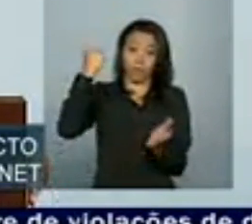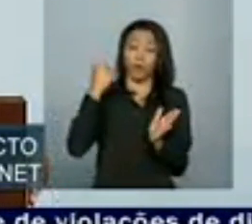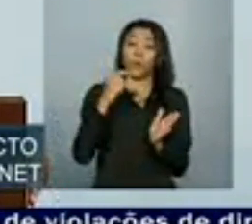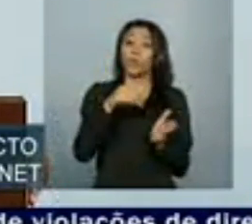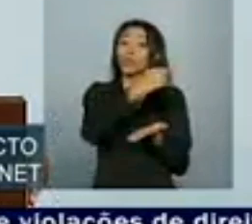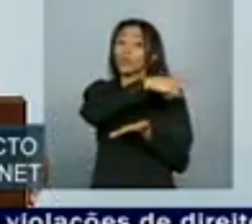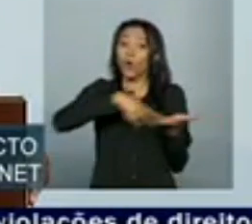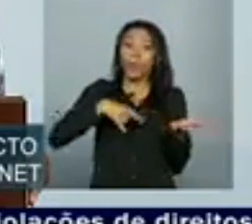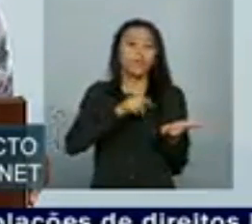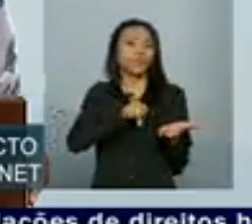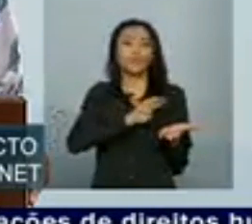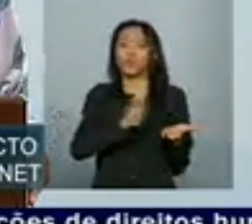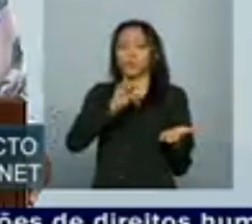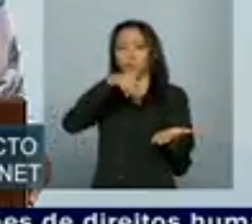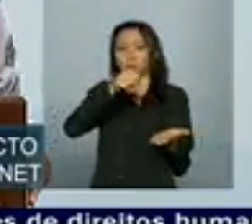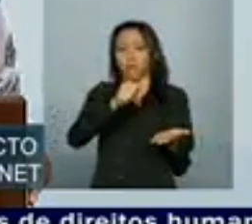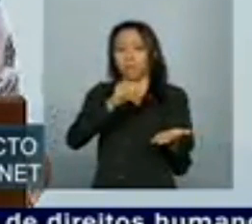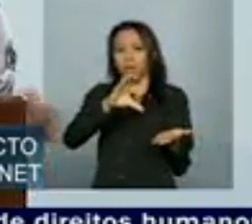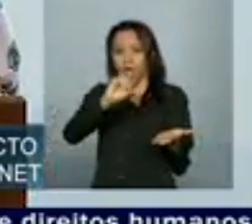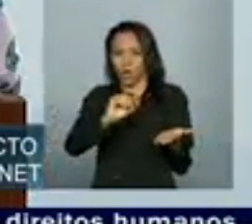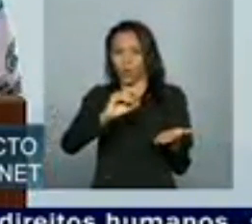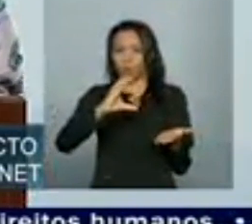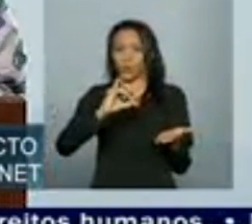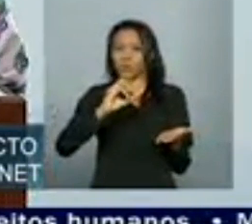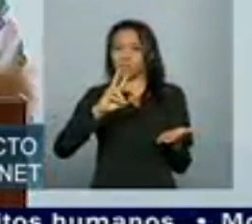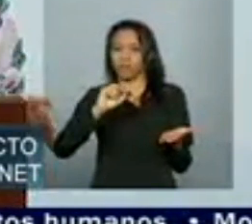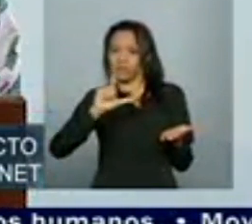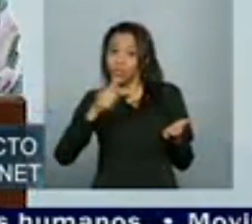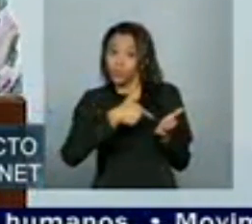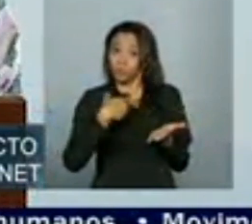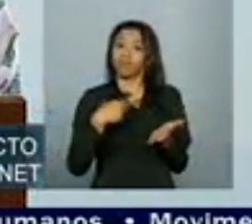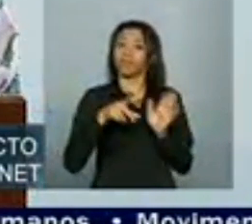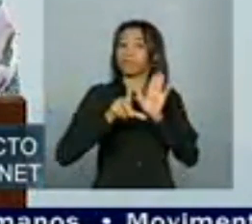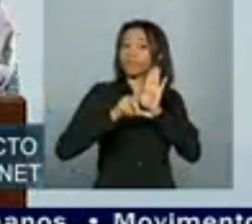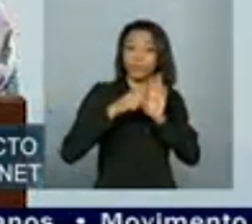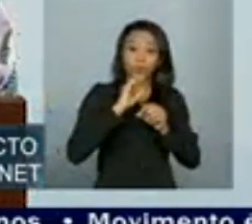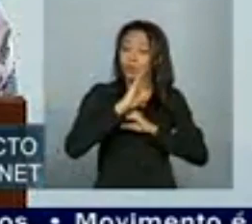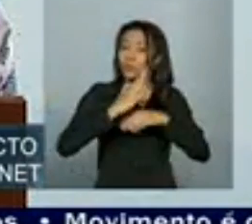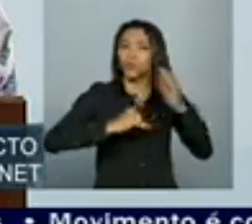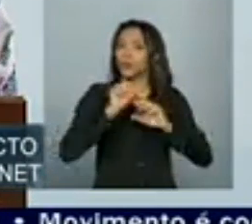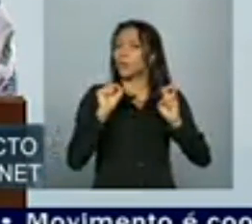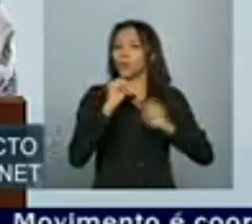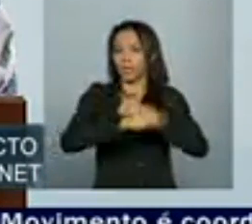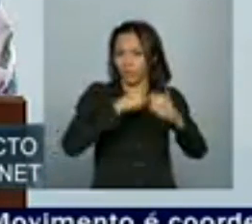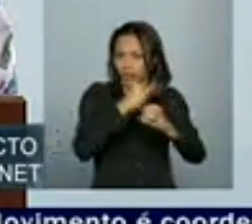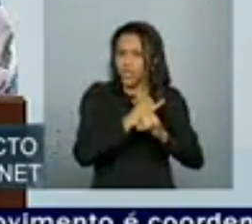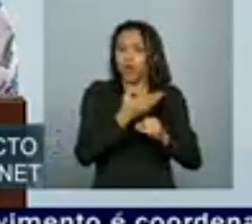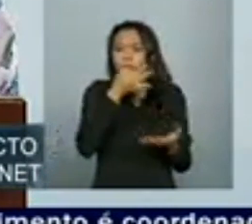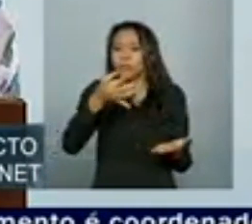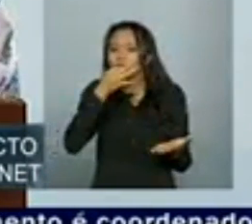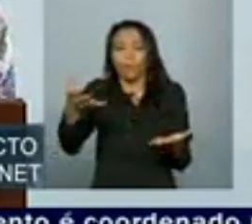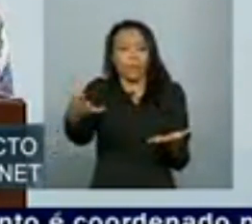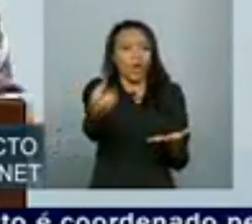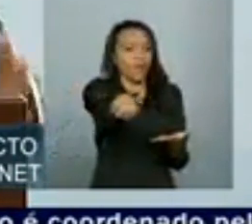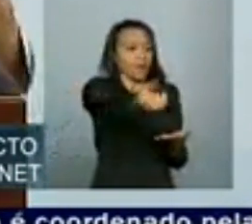avançado que contemplou e foi construído, aliás, de forma participativa e que contemplou